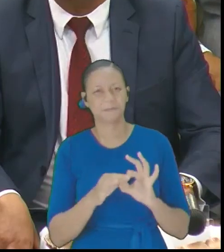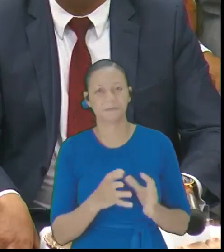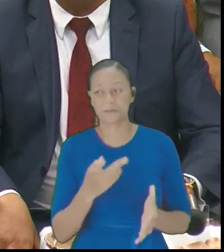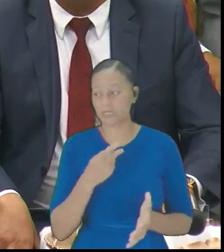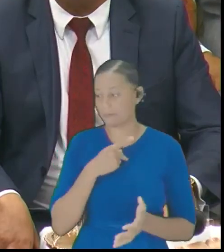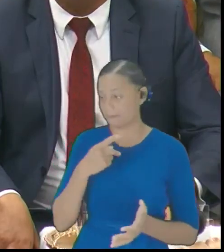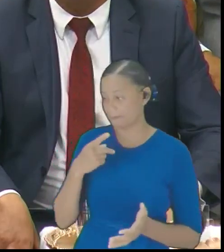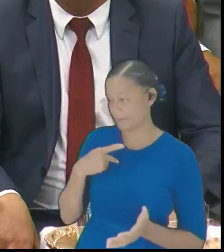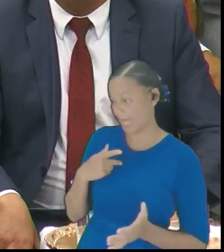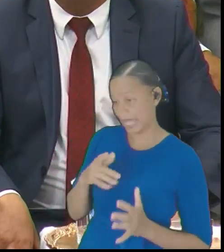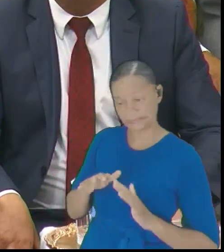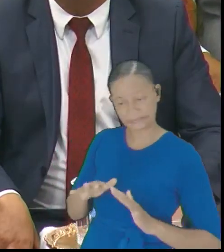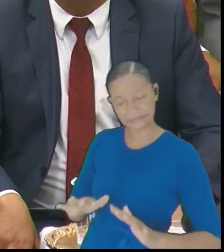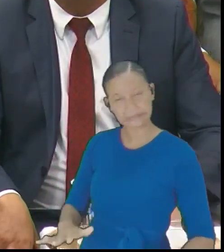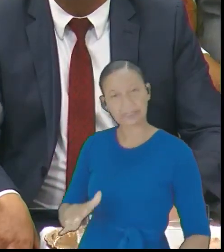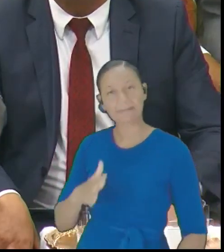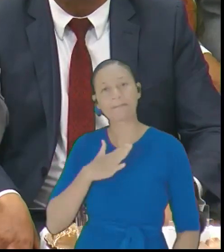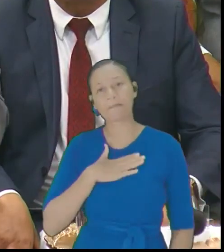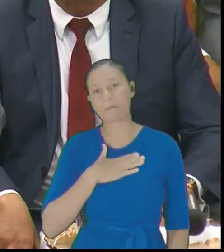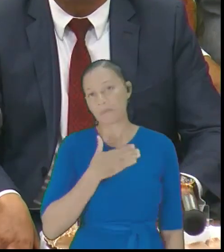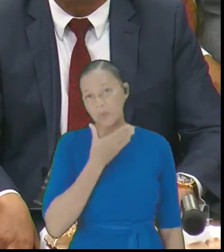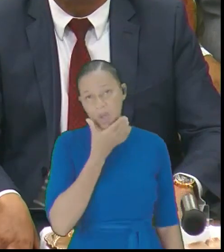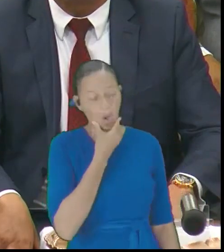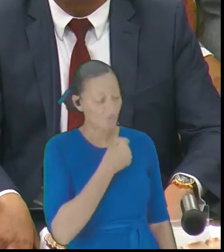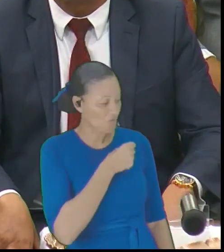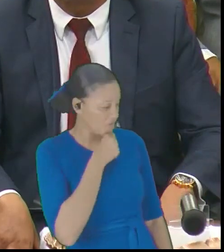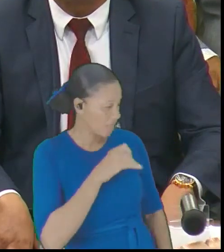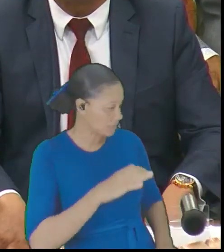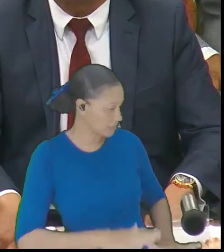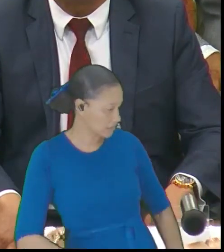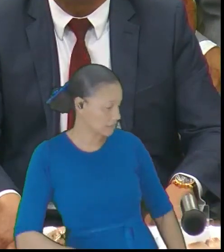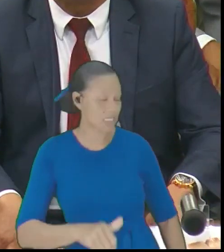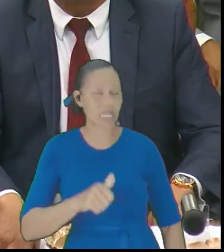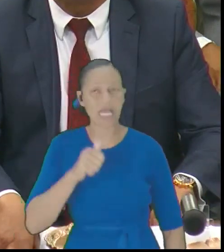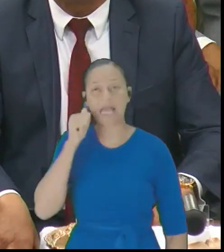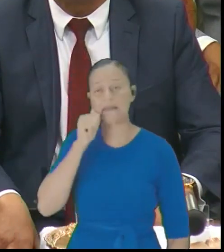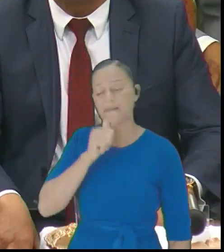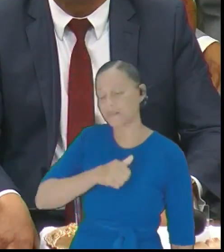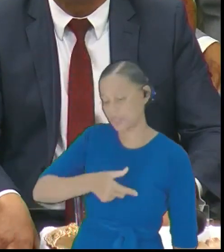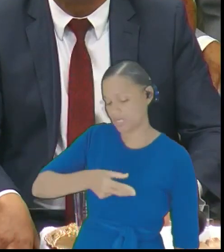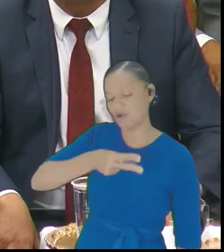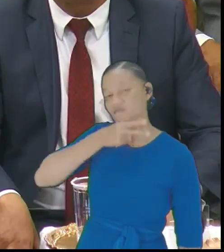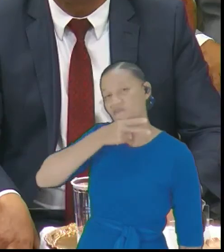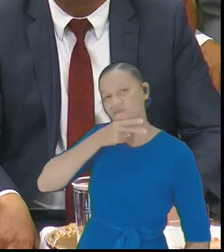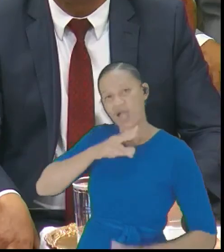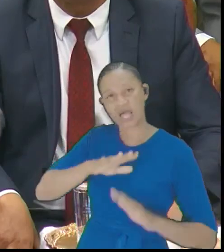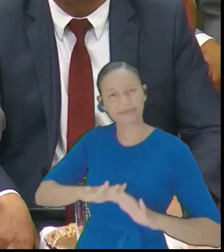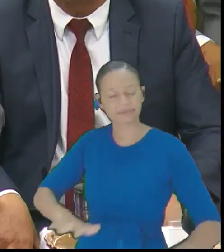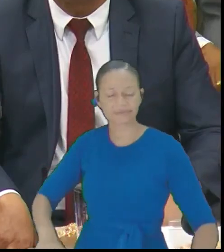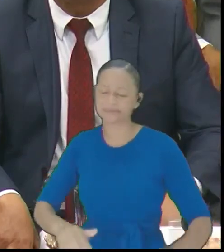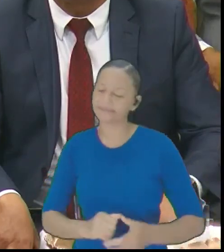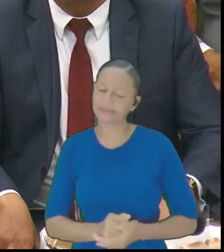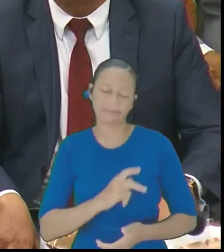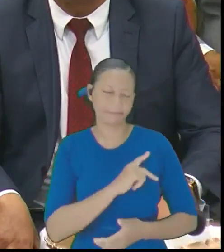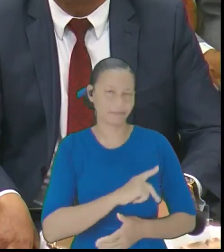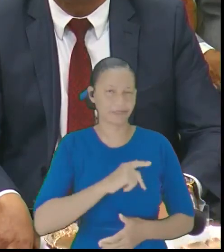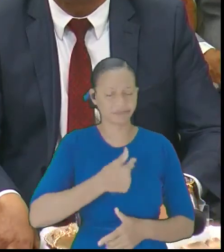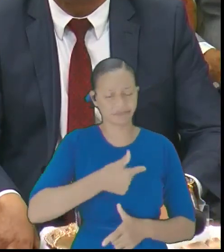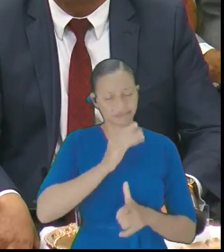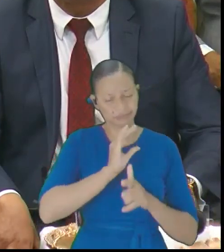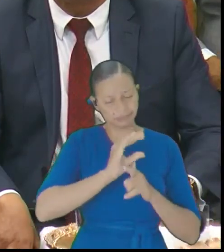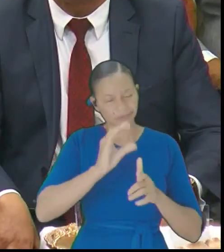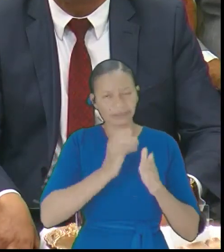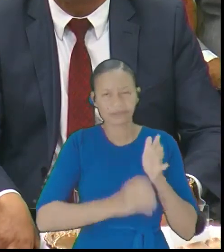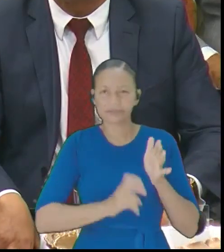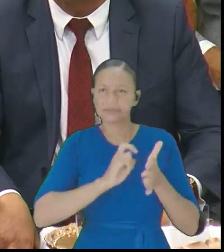Pastor, porque comigo é assim, meu avô foi assim, minha bisavó foi assim. Não esquece isso, irmão. Paulo diz em 2 Coríntios